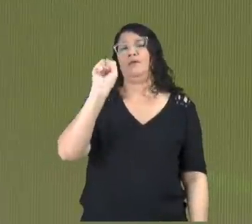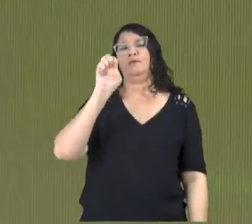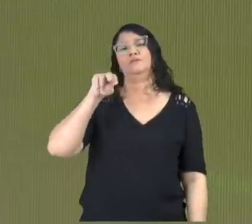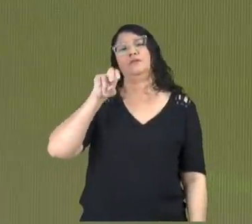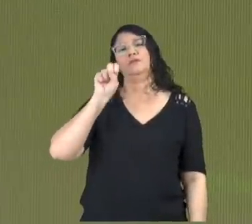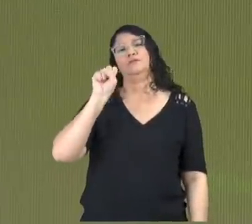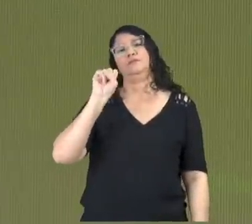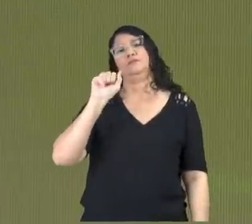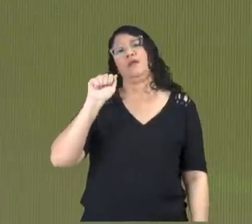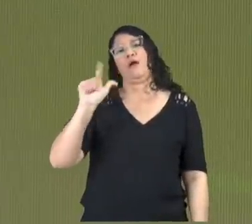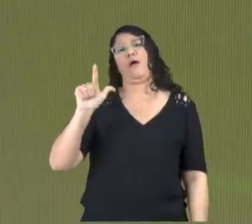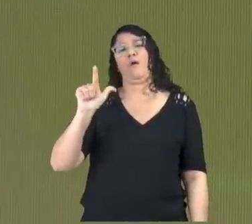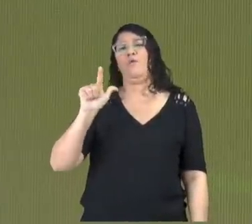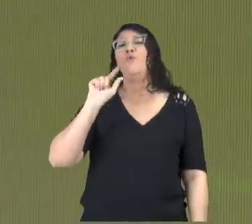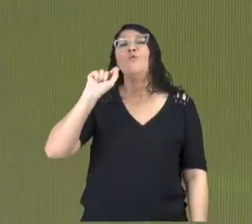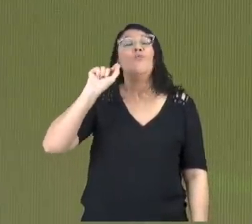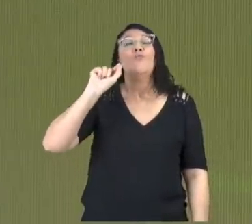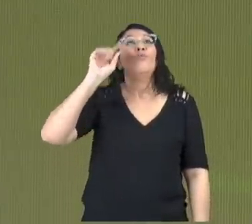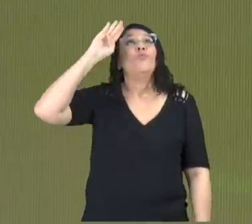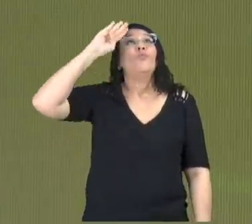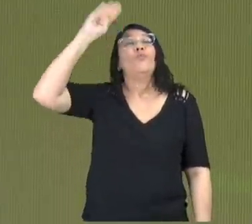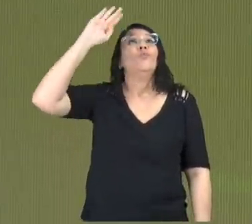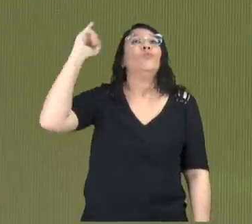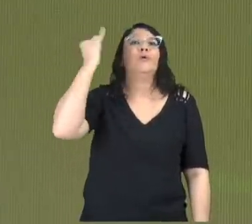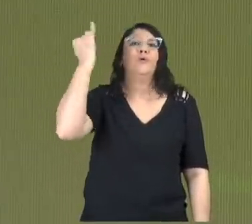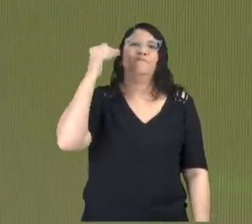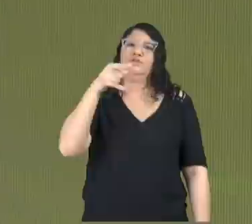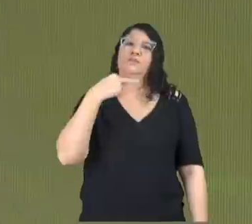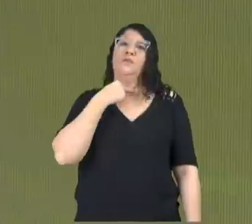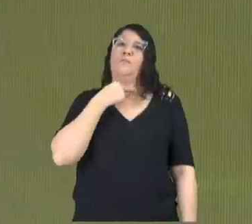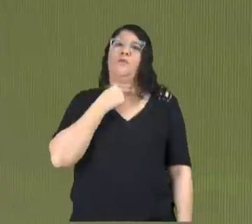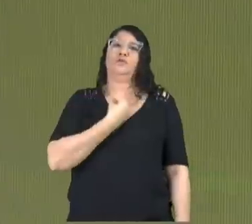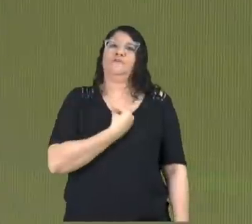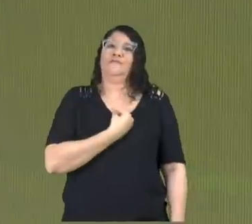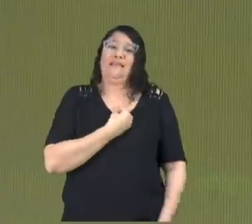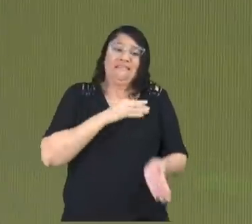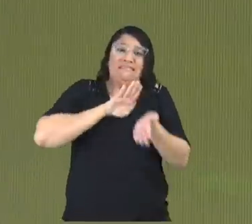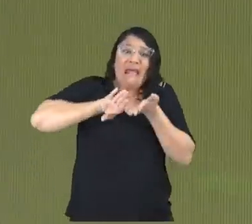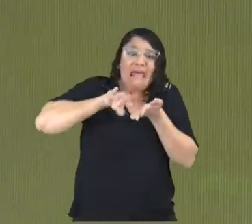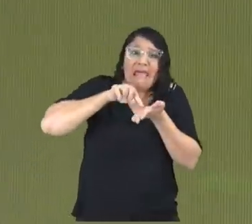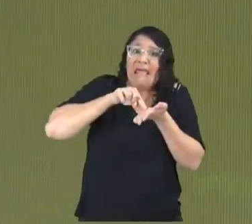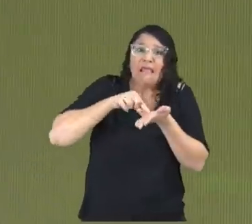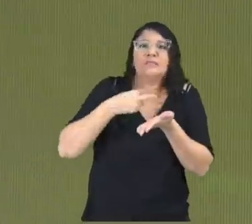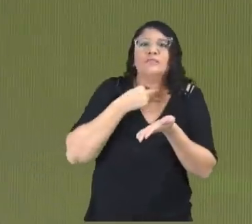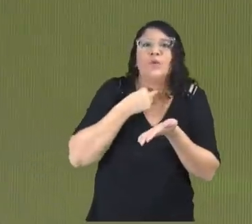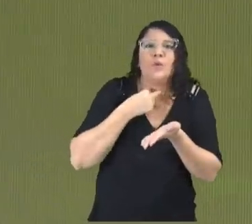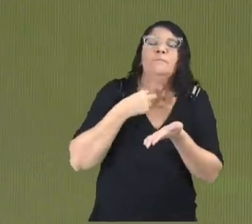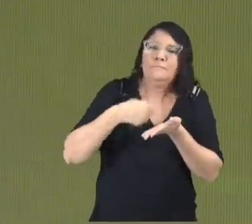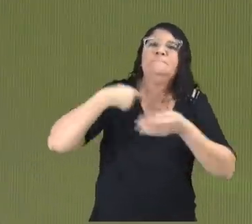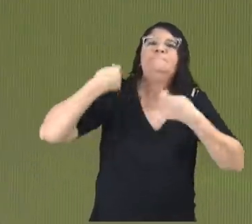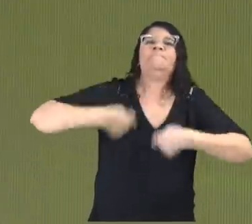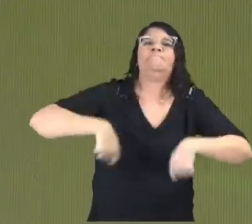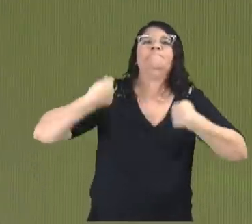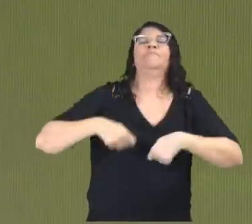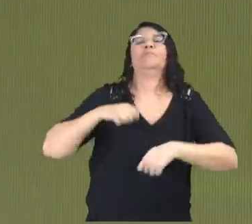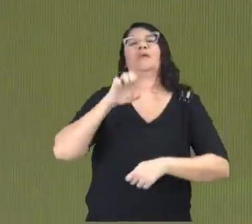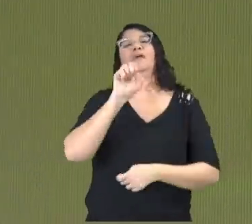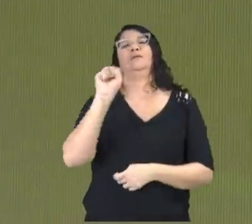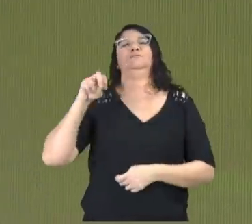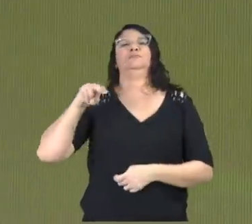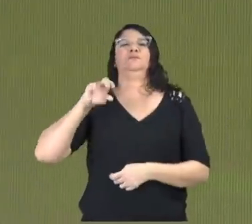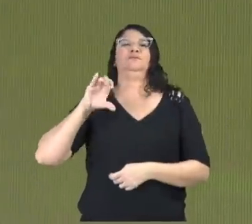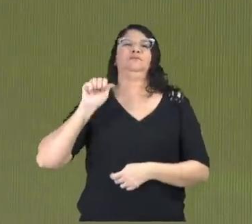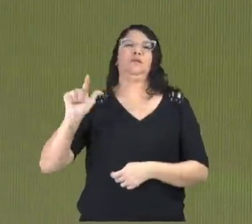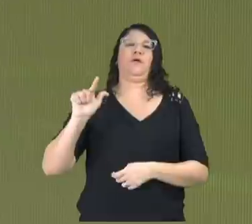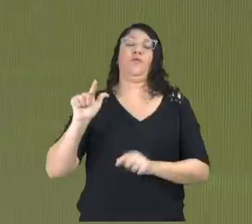é aquilo que você não pode viver sem? A gente vai falar sobre essencialidade a partir de hoje. É uma série sobre